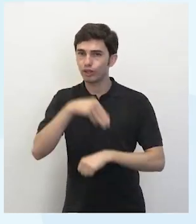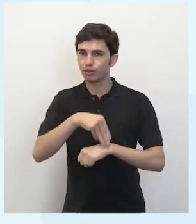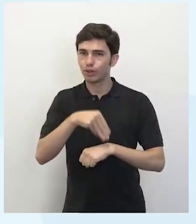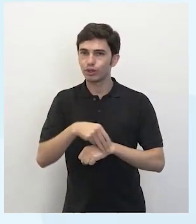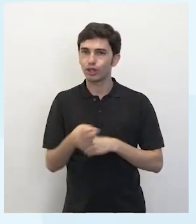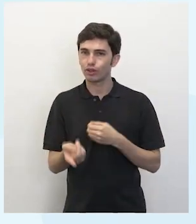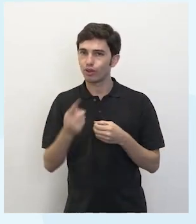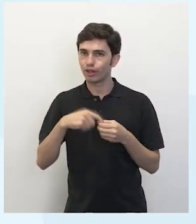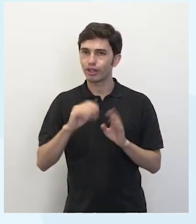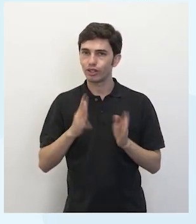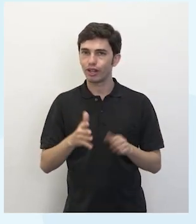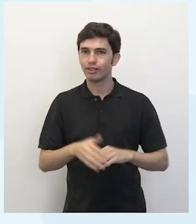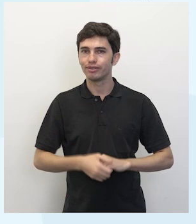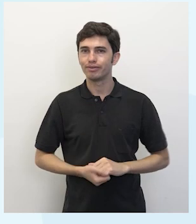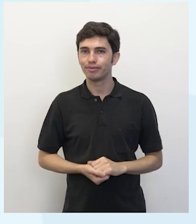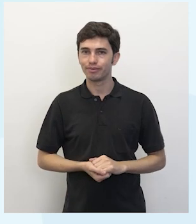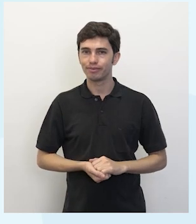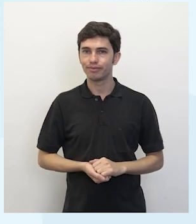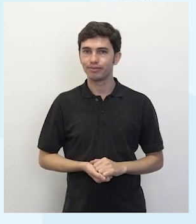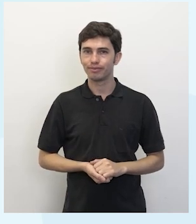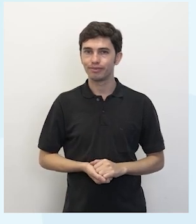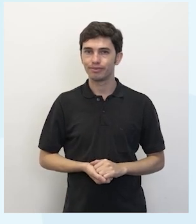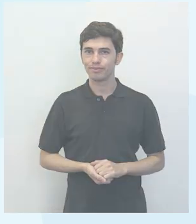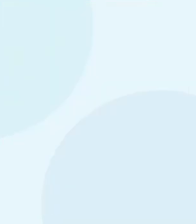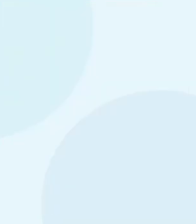e a gente já retorna. Até já. Até.